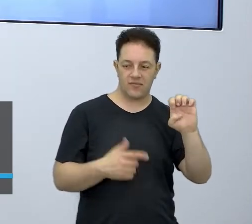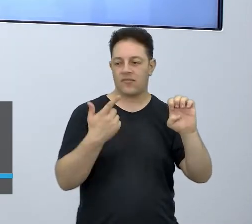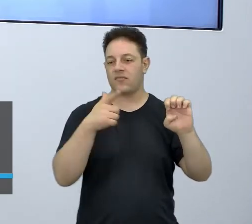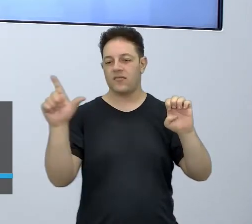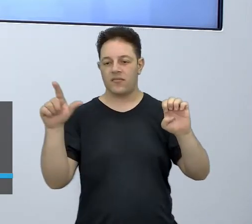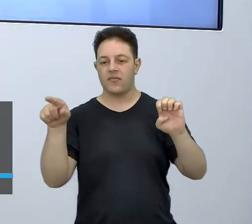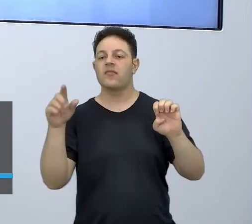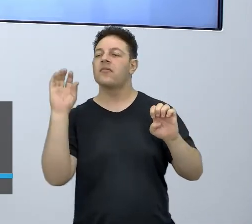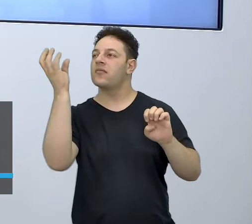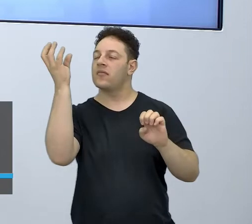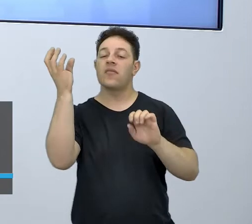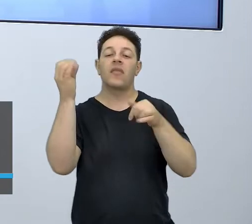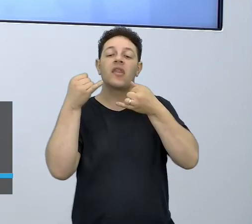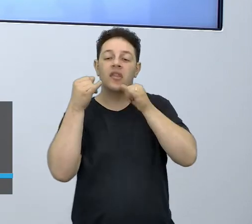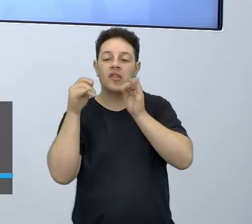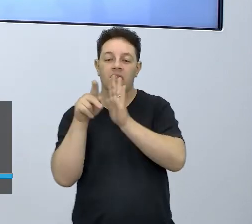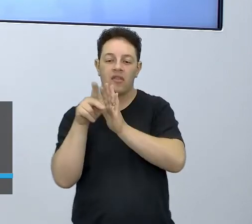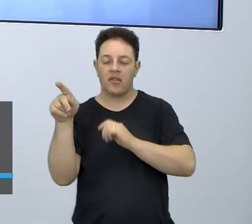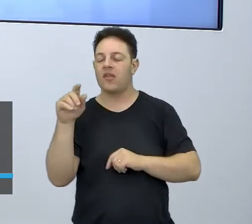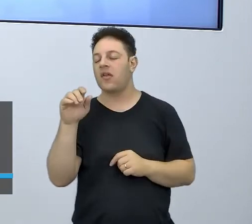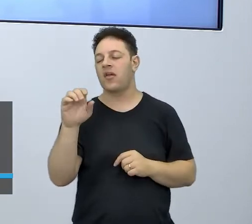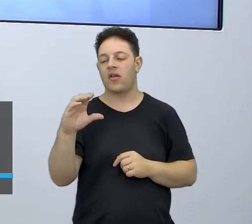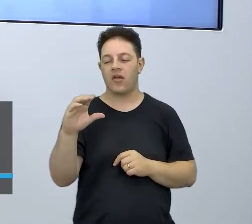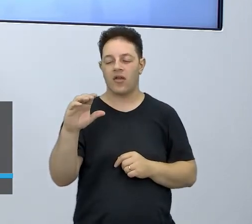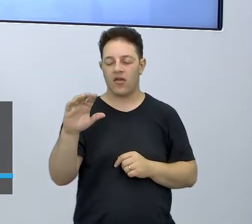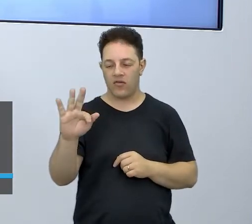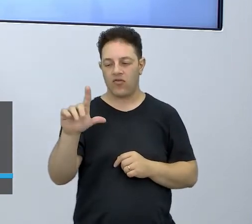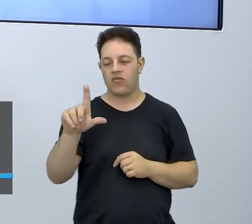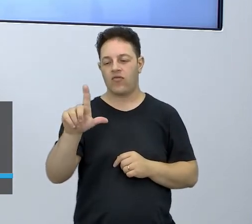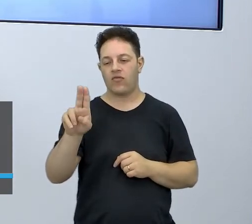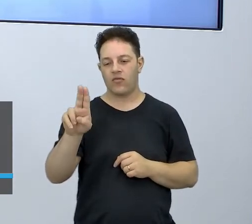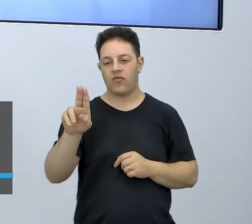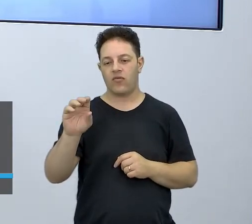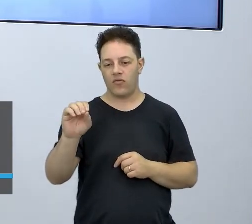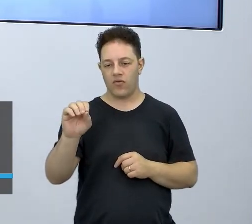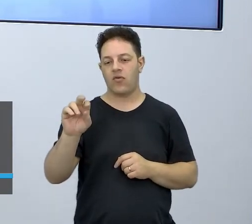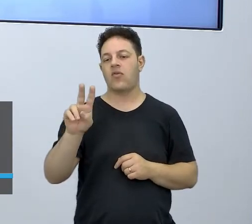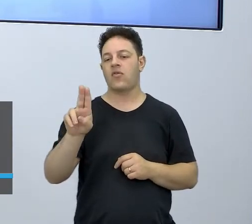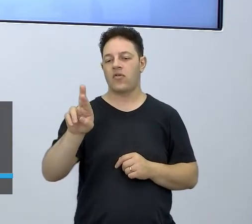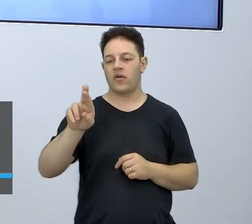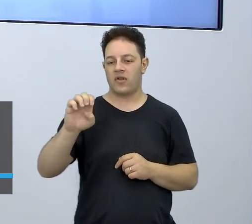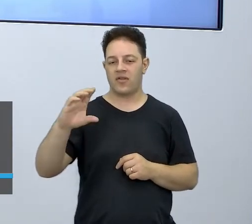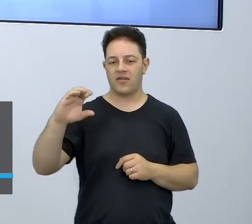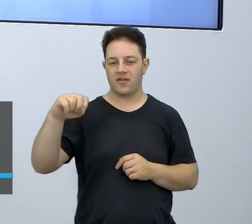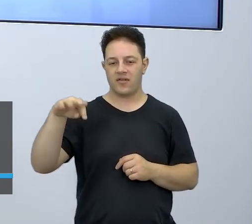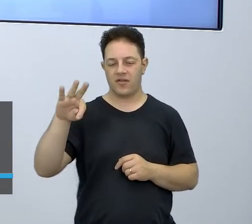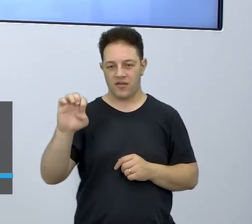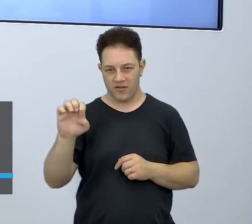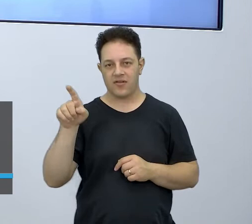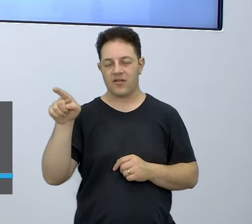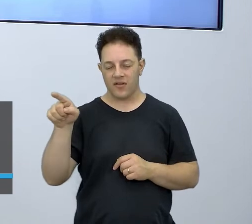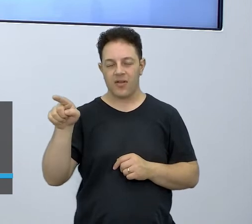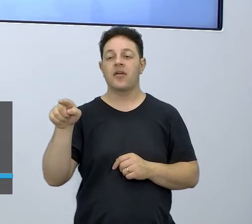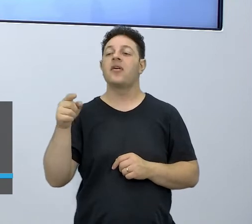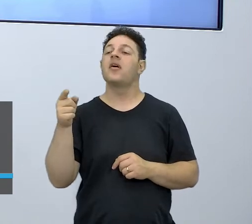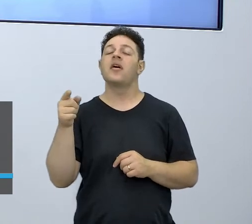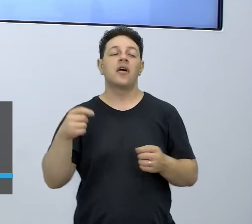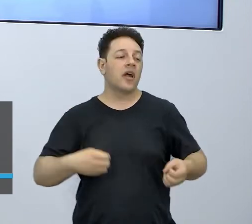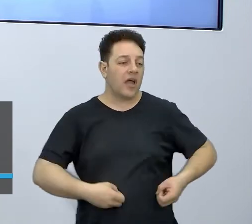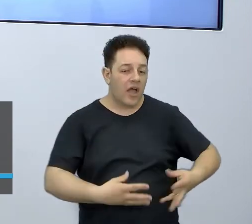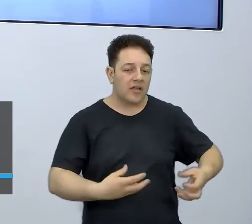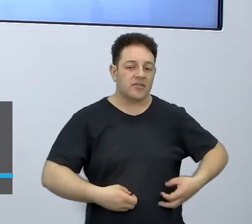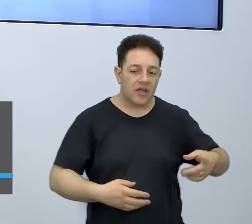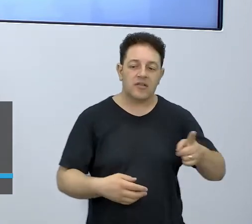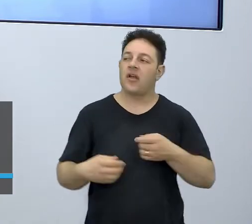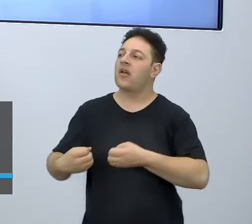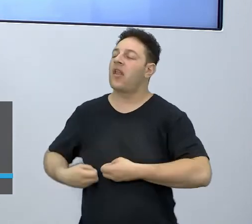fluorescente compacta para saber quanto que ela gasta, entre aspas, a mais. Você perdeu essa